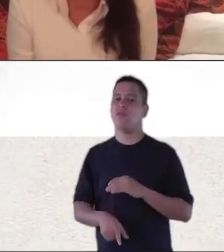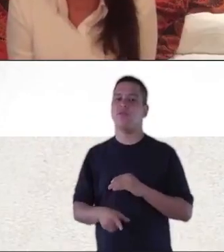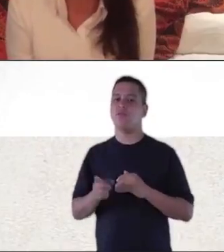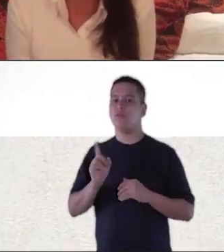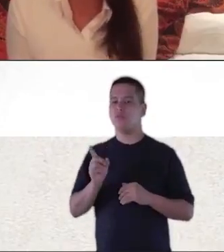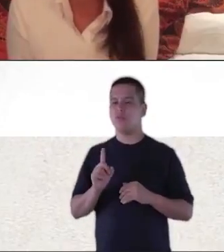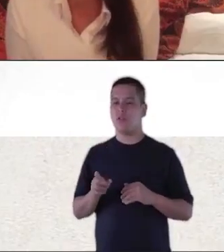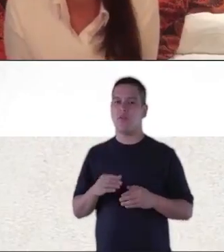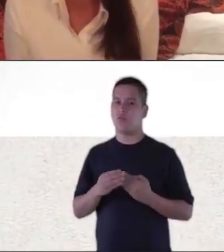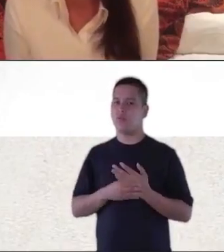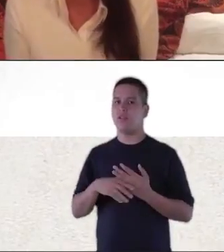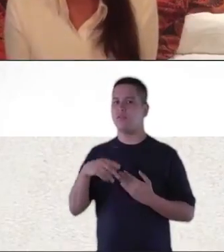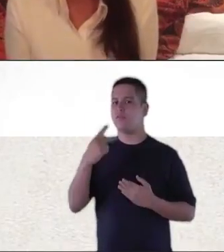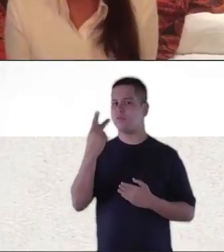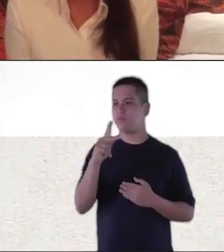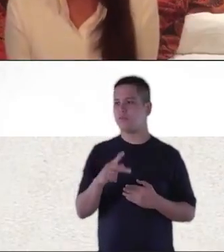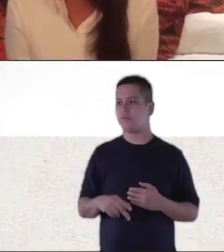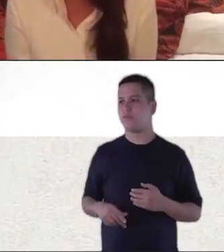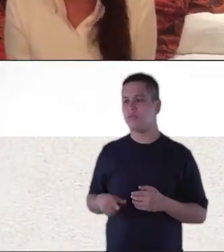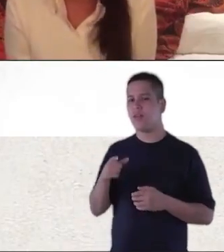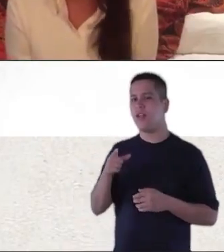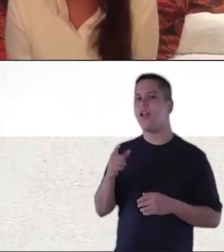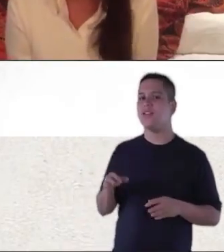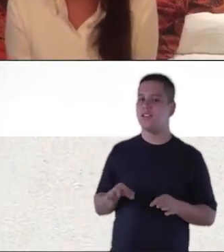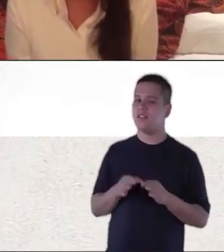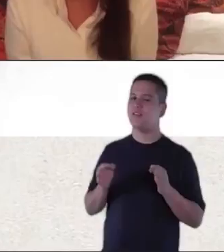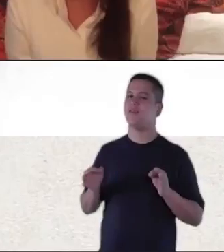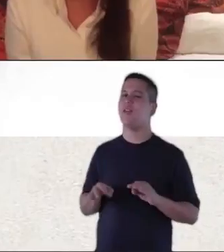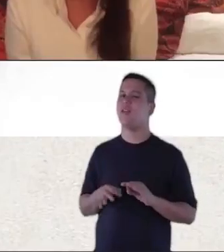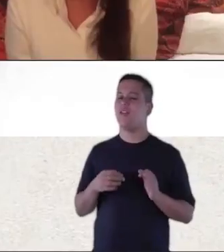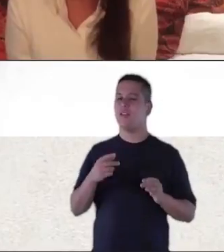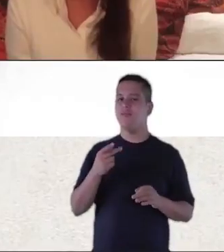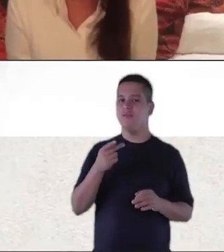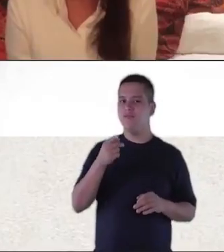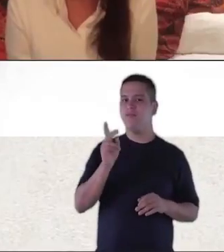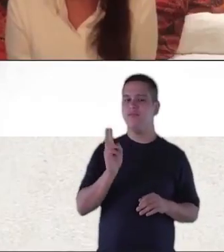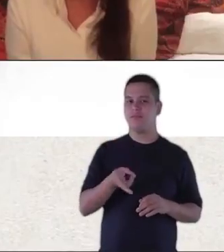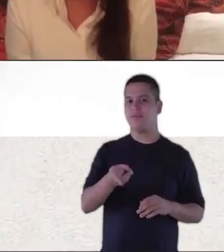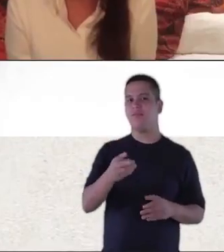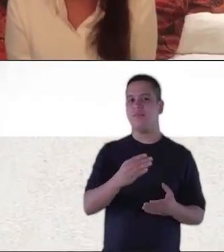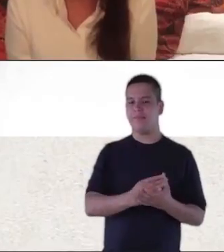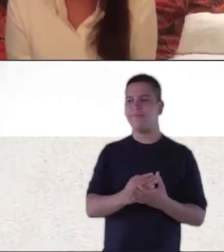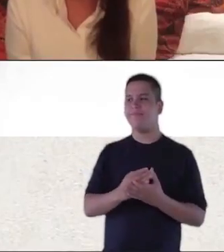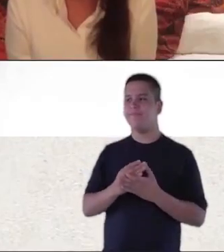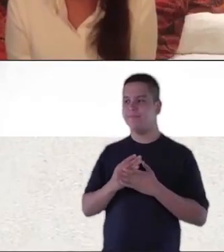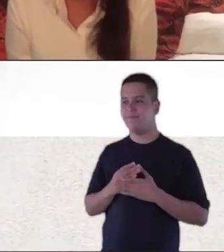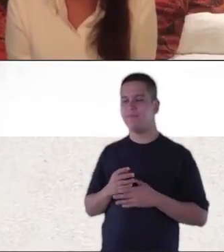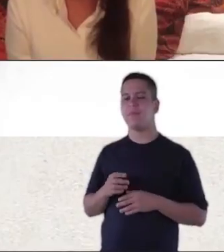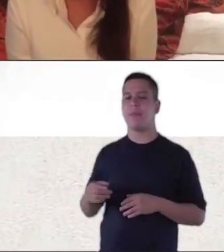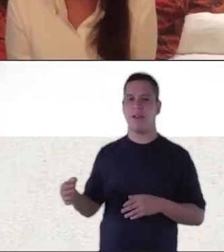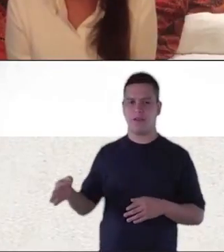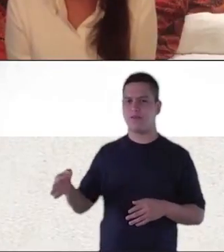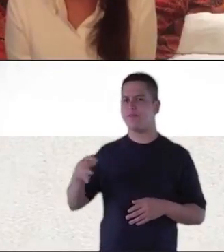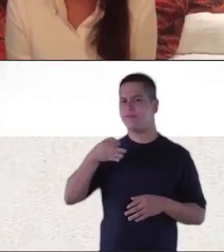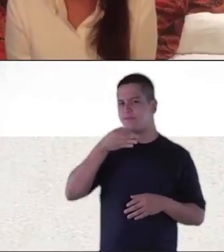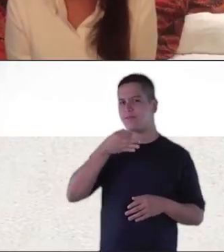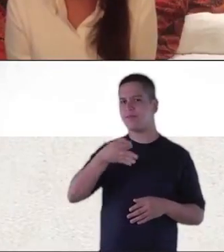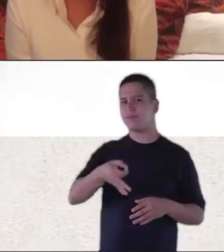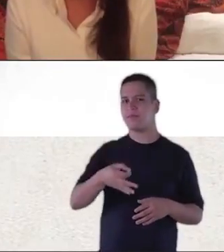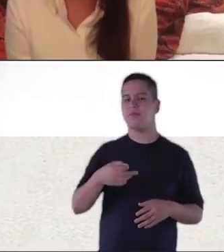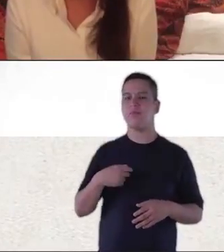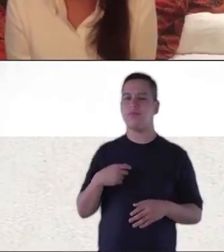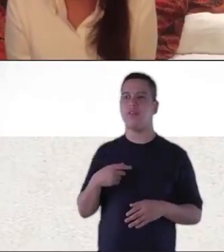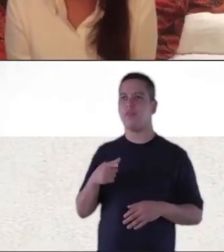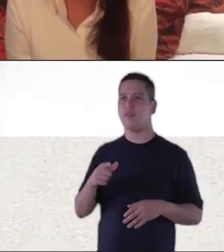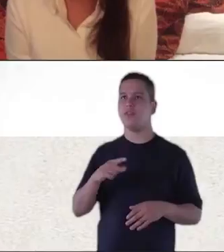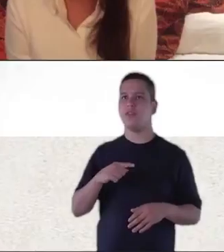apenas dele. não, ela está sendo modesta. Ela Não. assim, e sugere coisas assim em diálogo. Você tem razão,